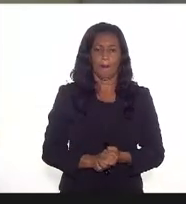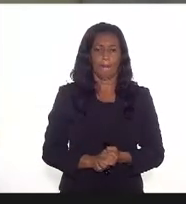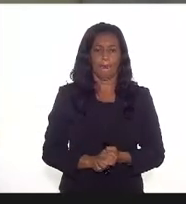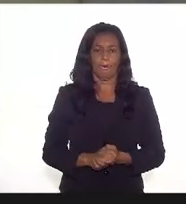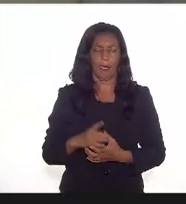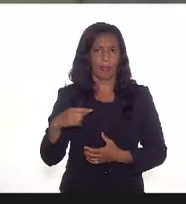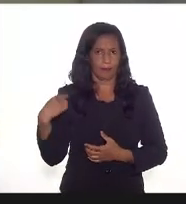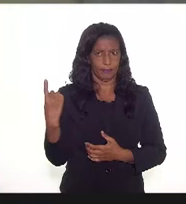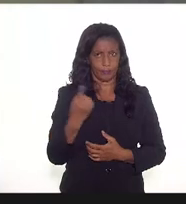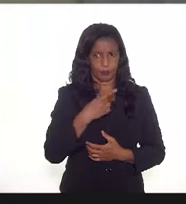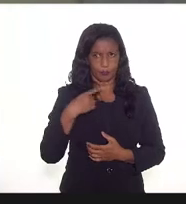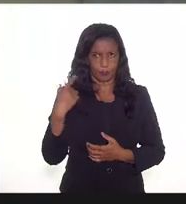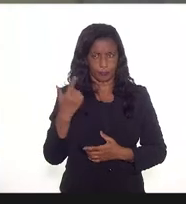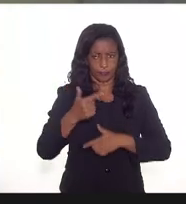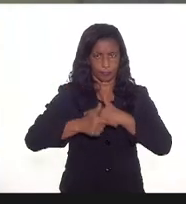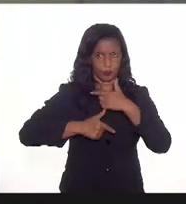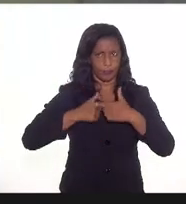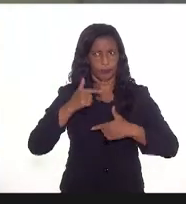cadeia produtiva,